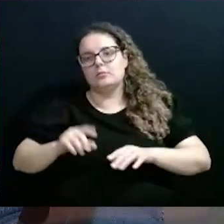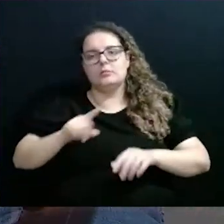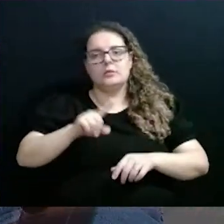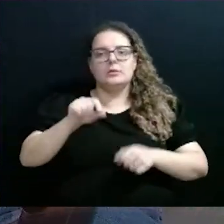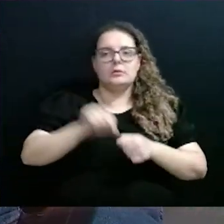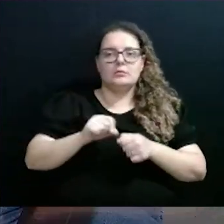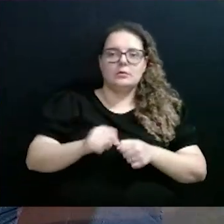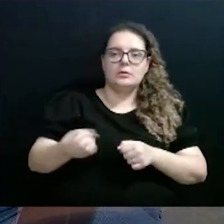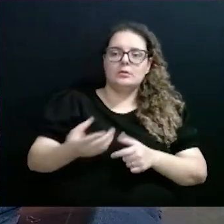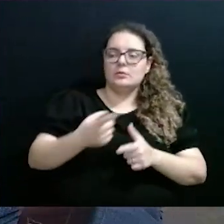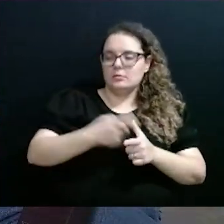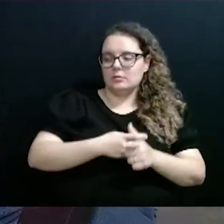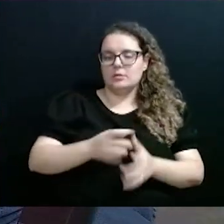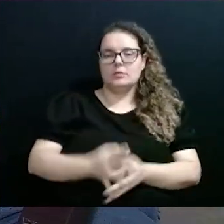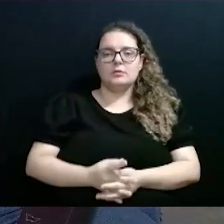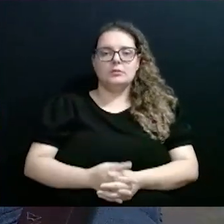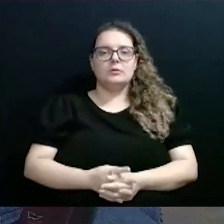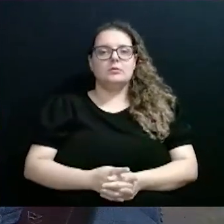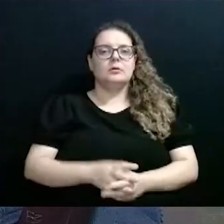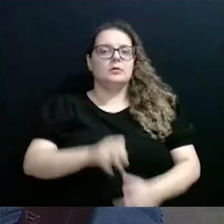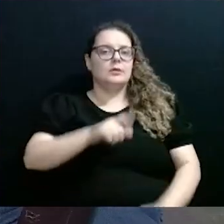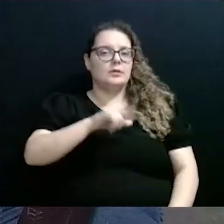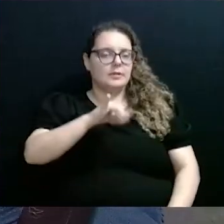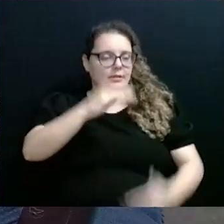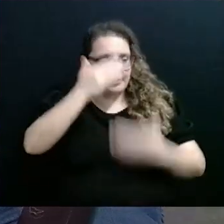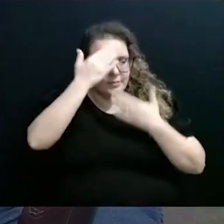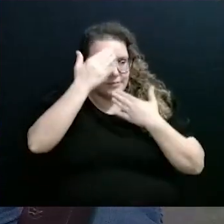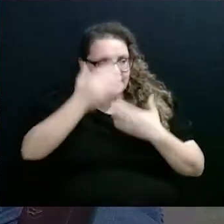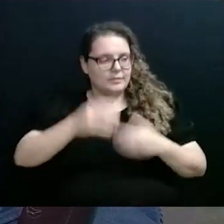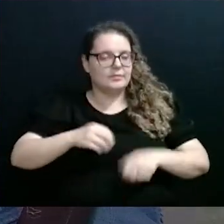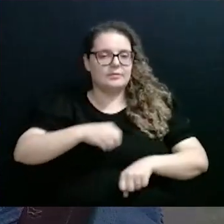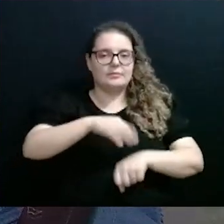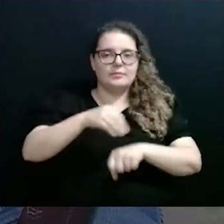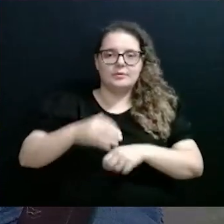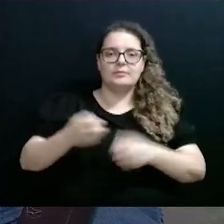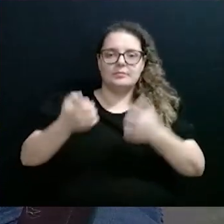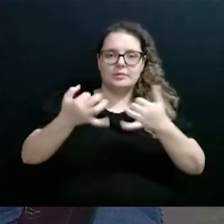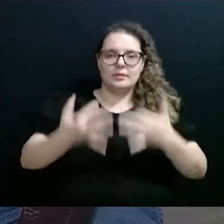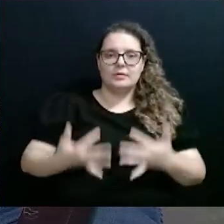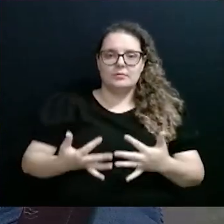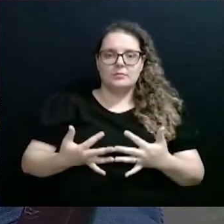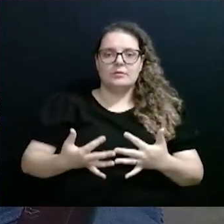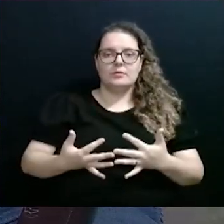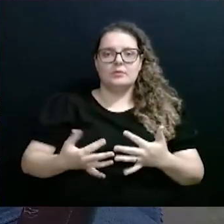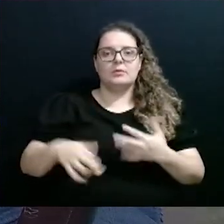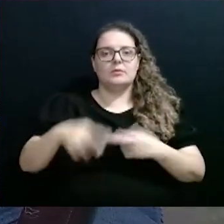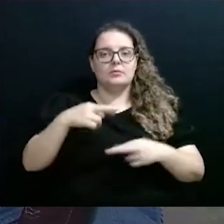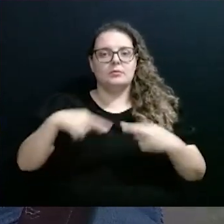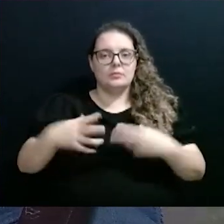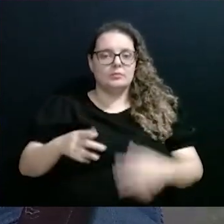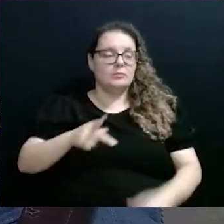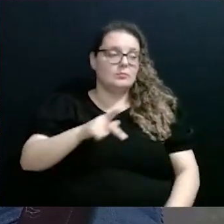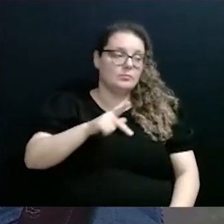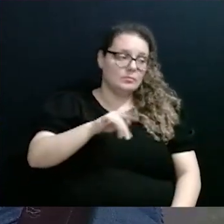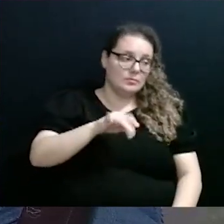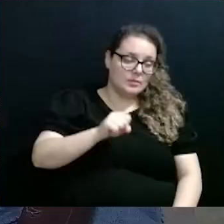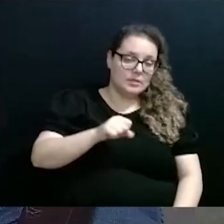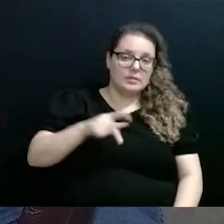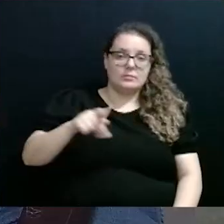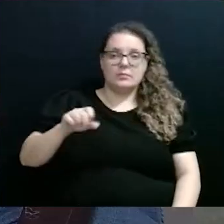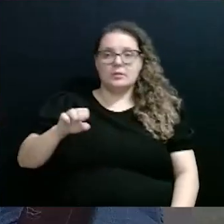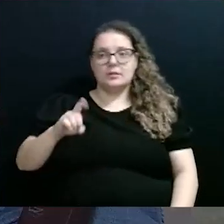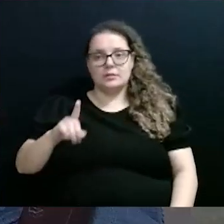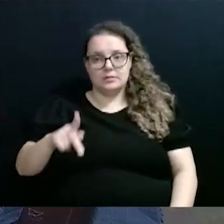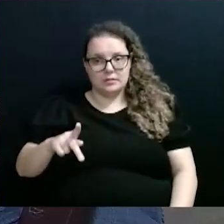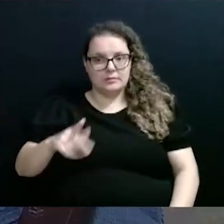fazer novas dívidas. Eli, muito obrigado por todas essas dicas, né, essas orientações sobre a questão do PIS/PASEP 2026. Muito obrigado,